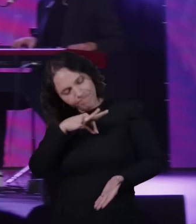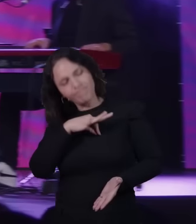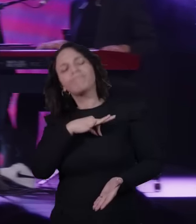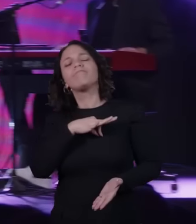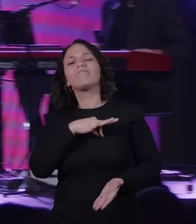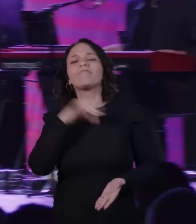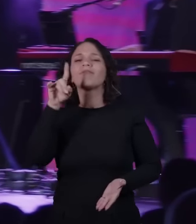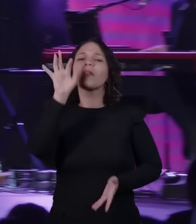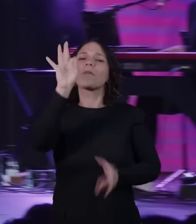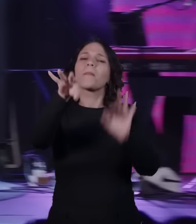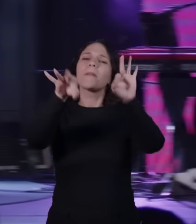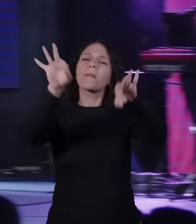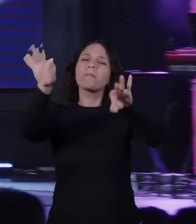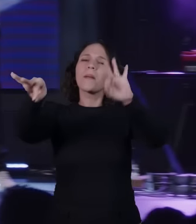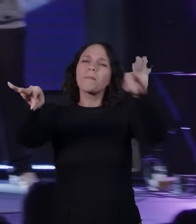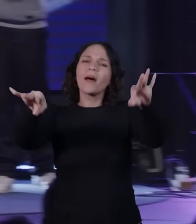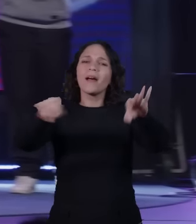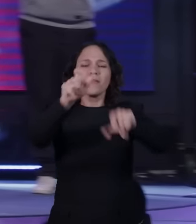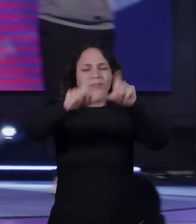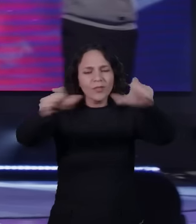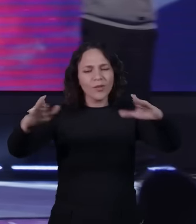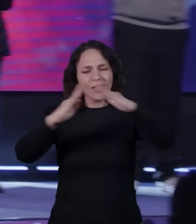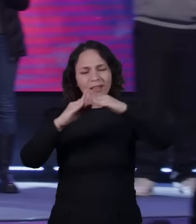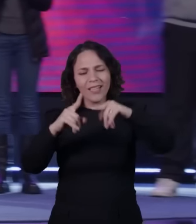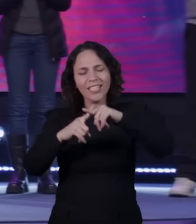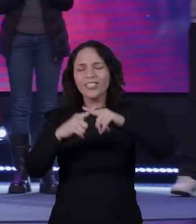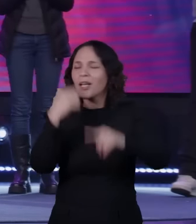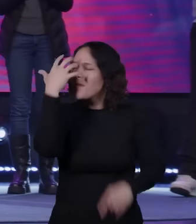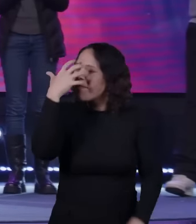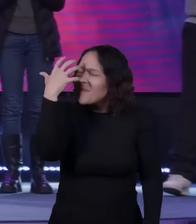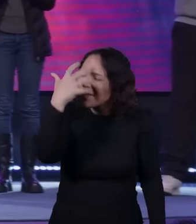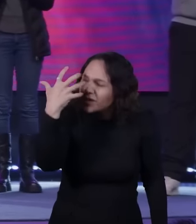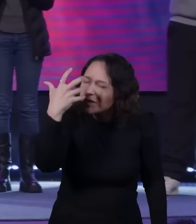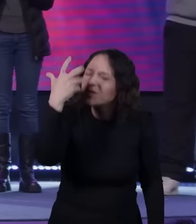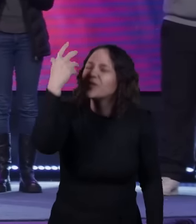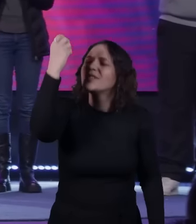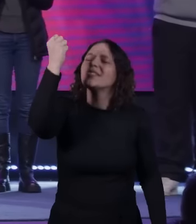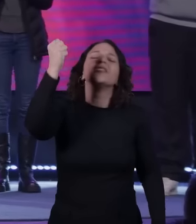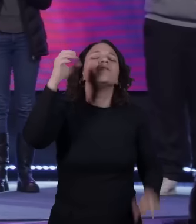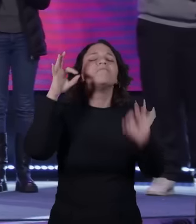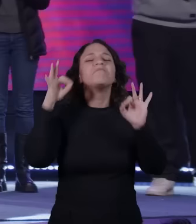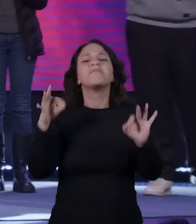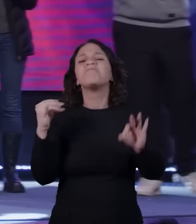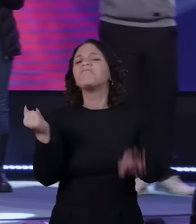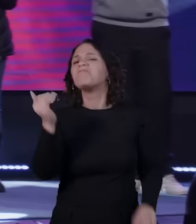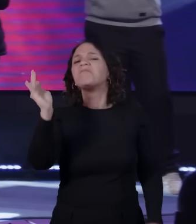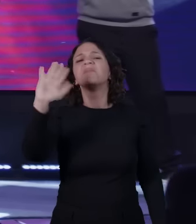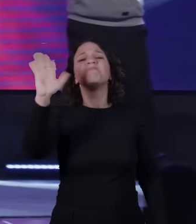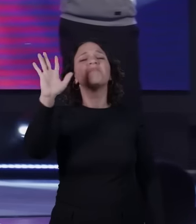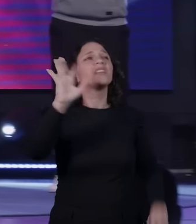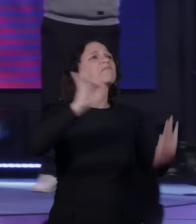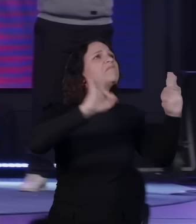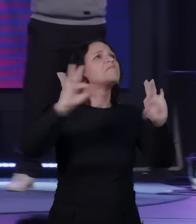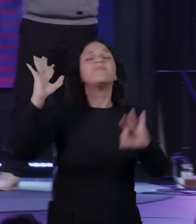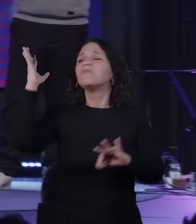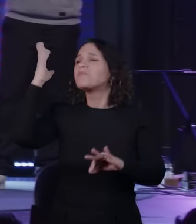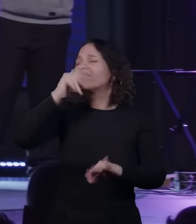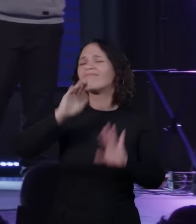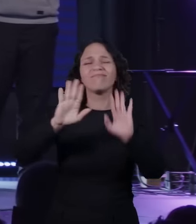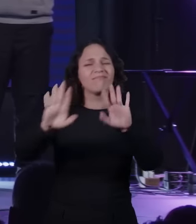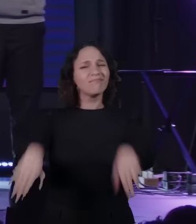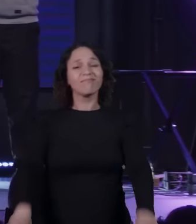uma igreja apaixonada. Uma igreja, Senhor, que não se importa com estruturas, mas